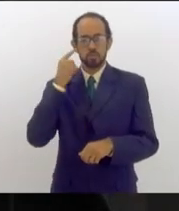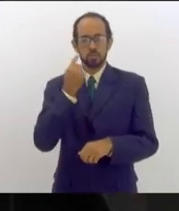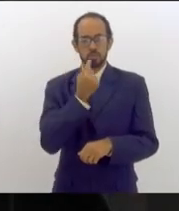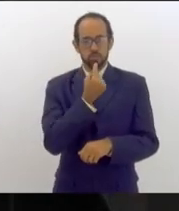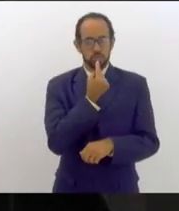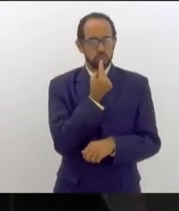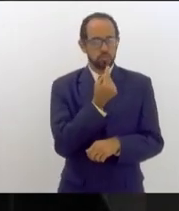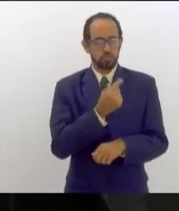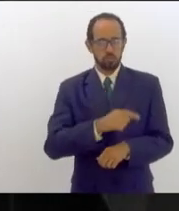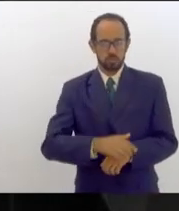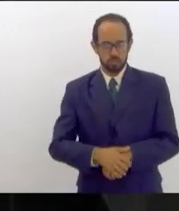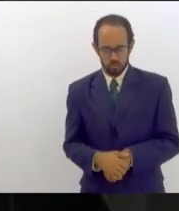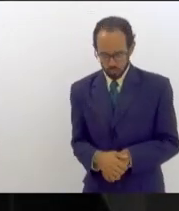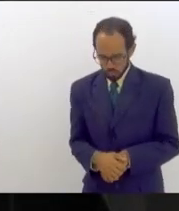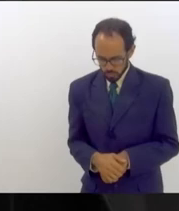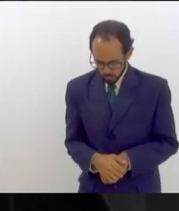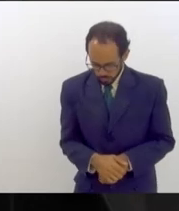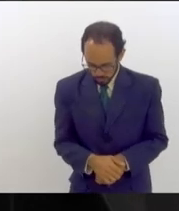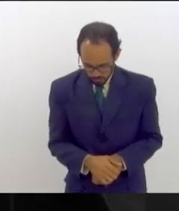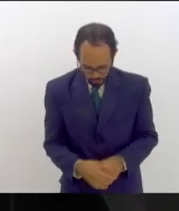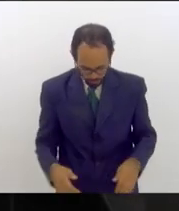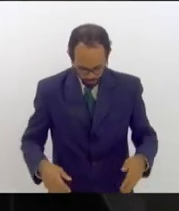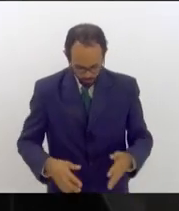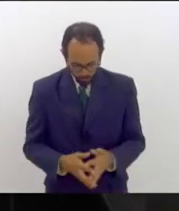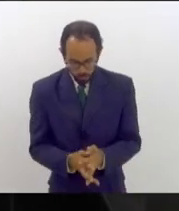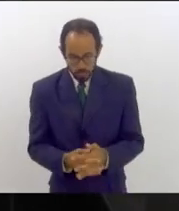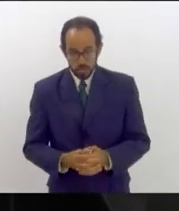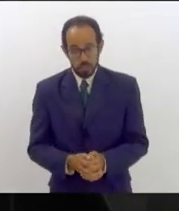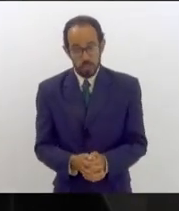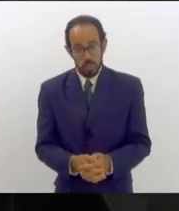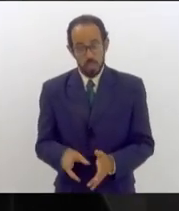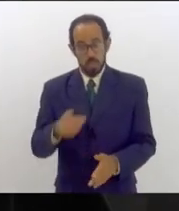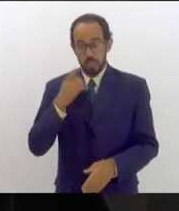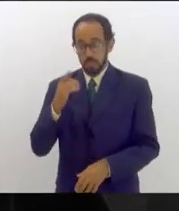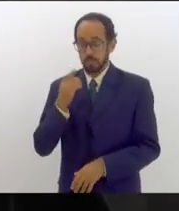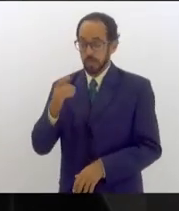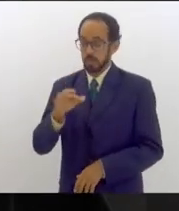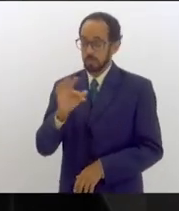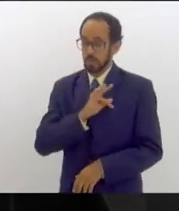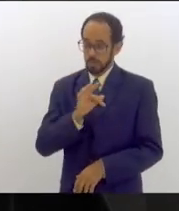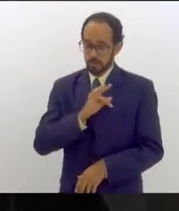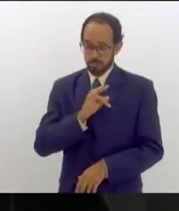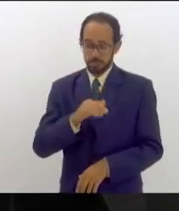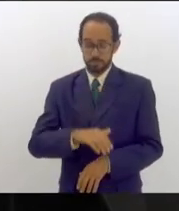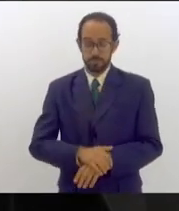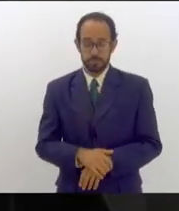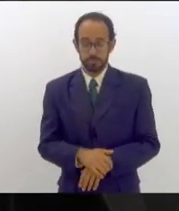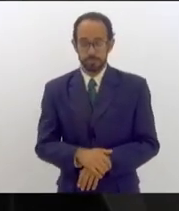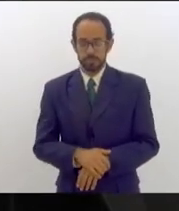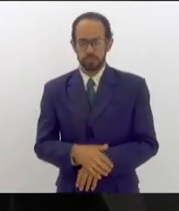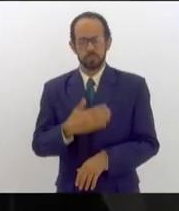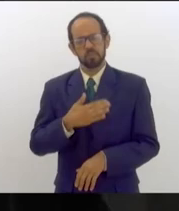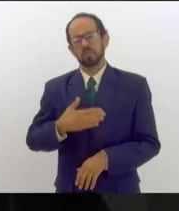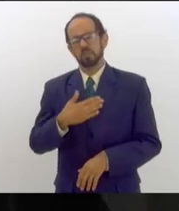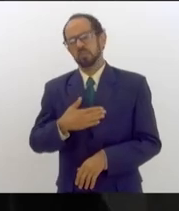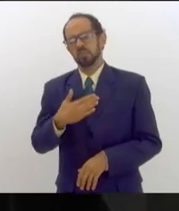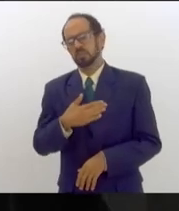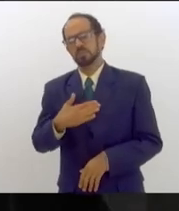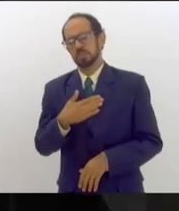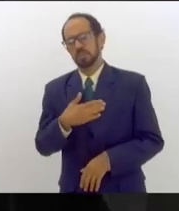deficientes auditivos deputada Marta Rocha eu queria